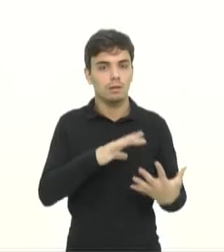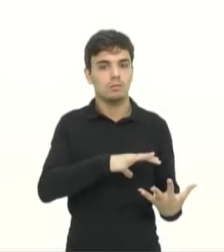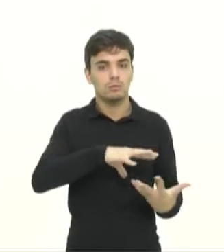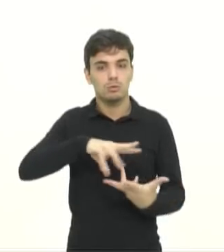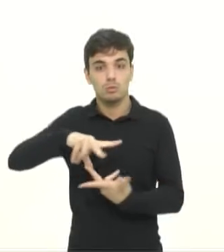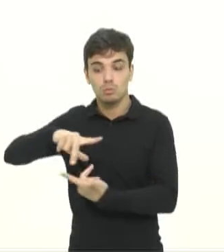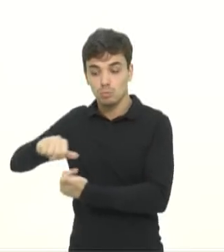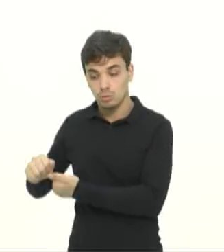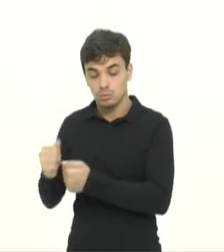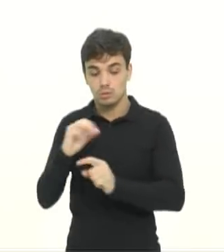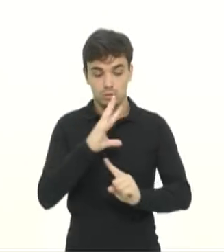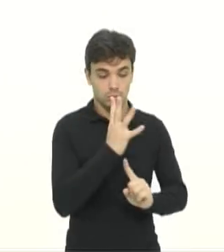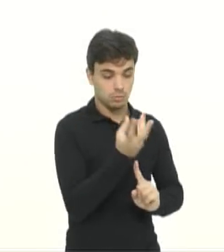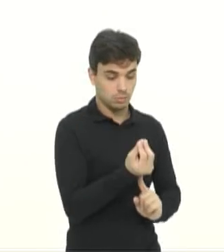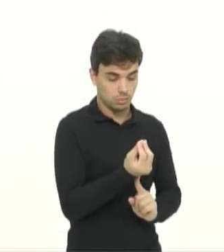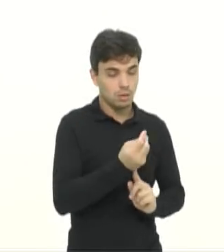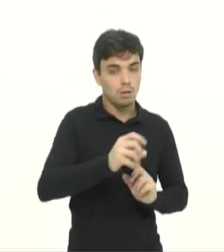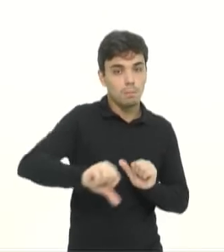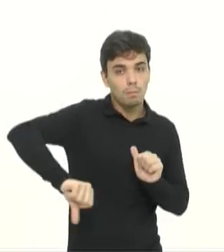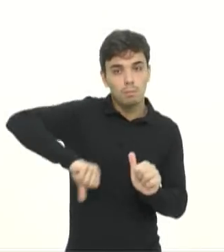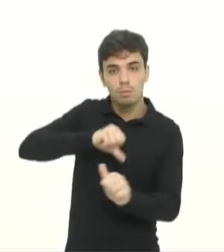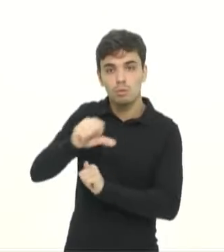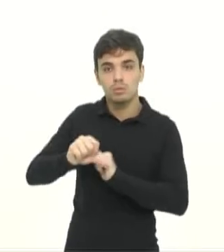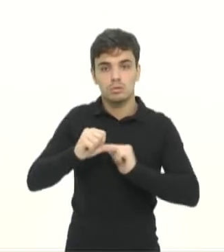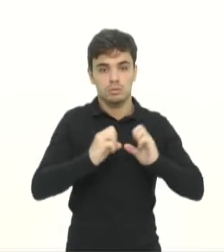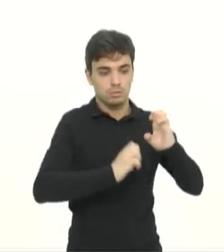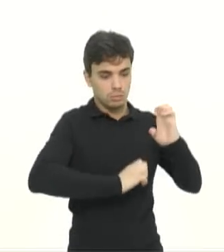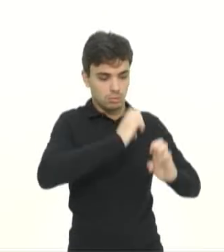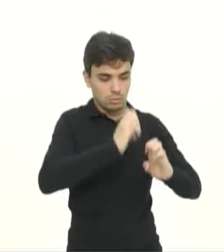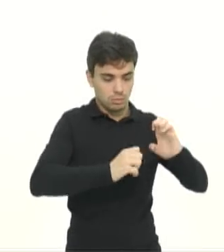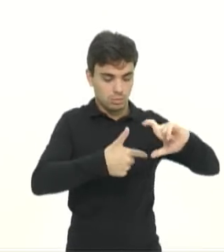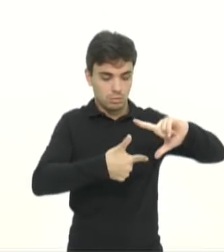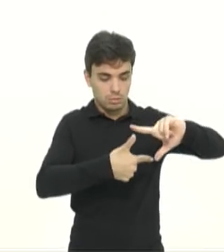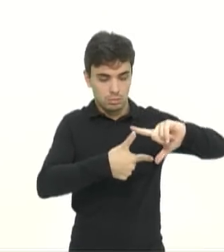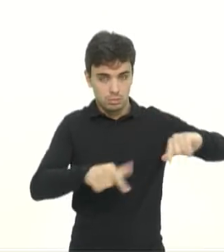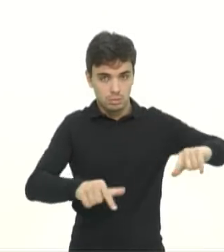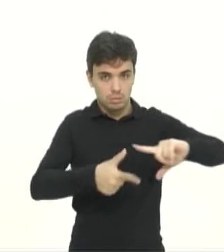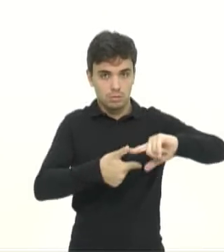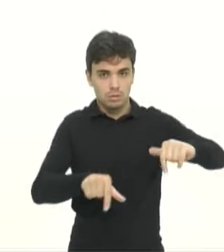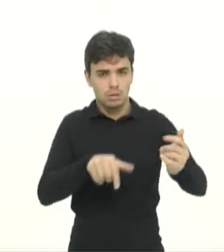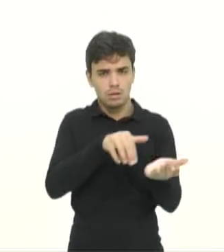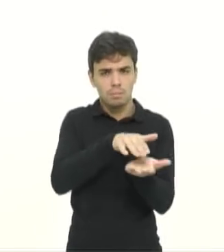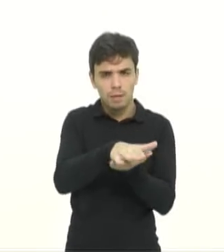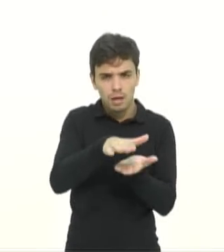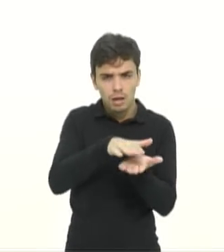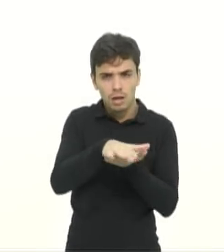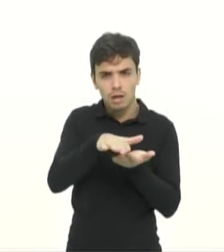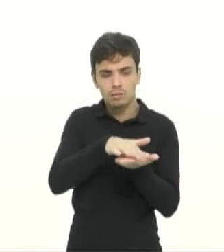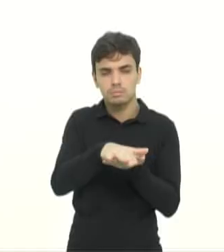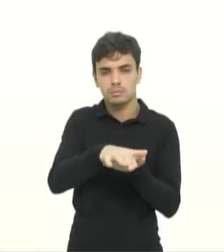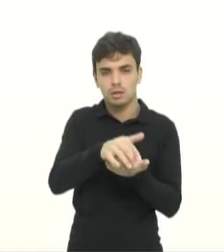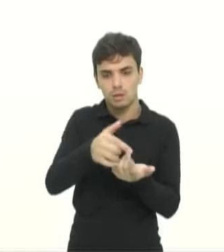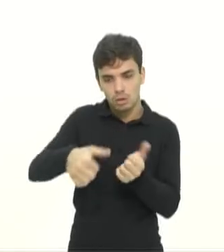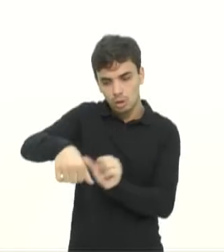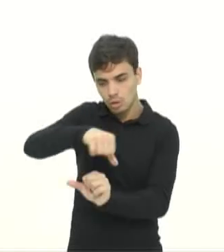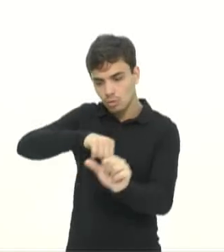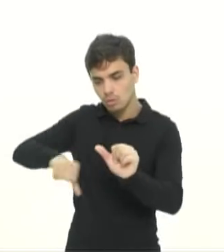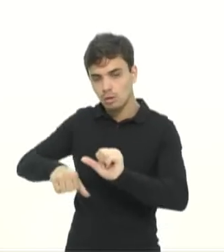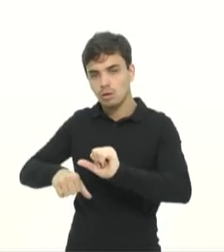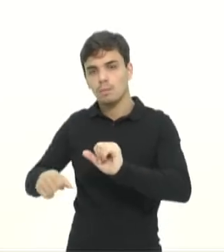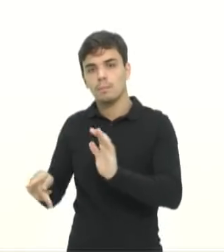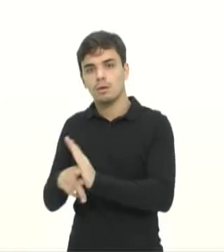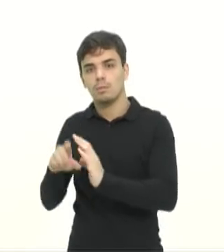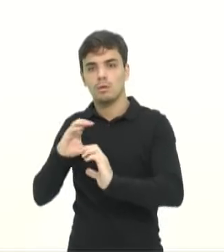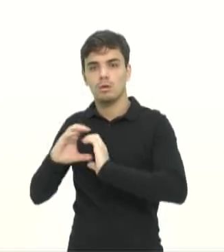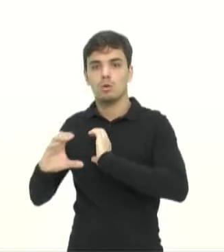transitavam da era industrial, ou seja, da moderna, baseada no consumo, para a era da